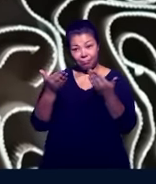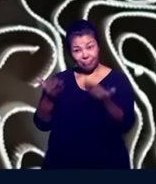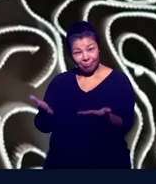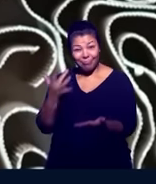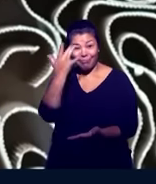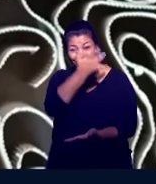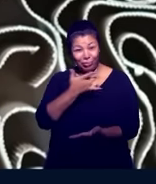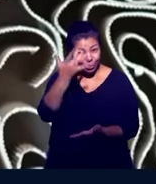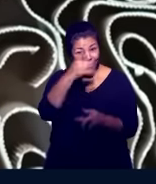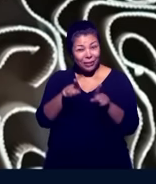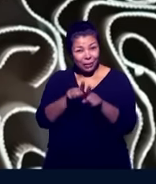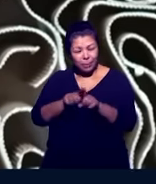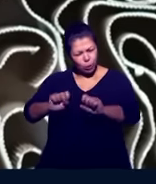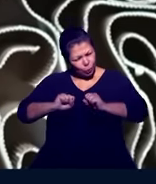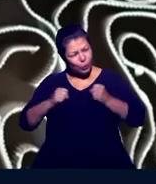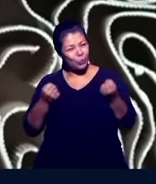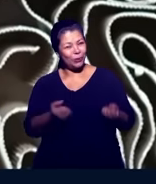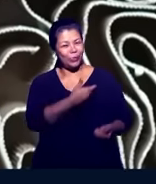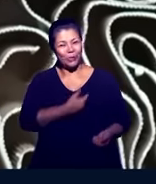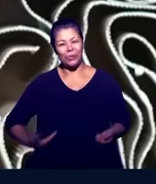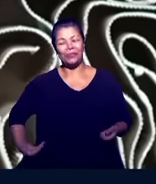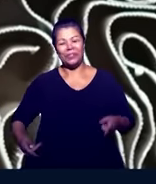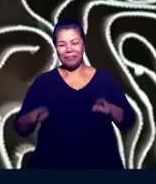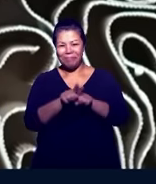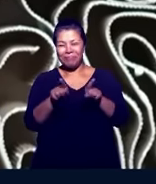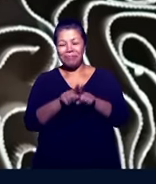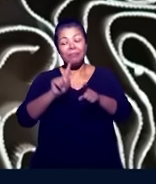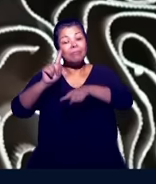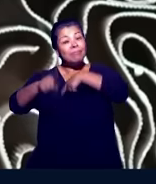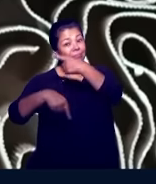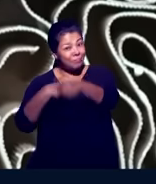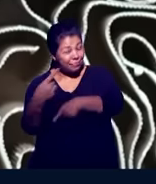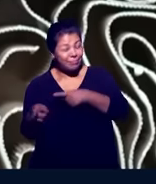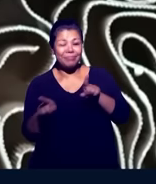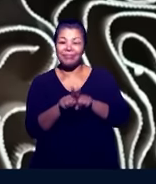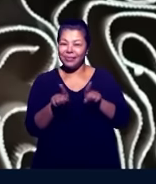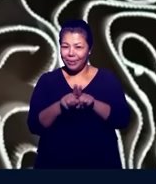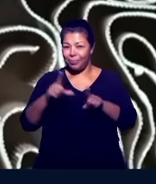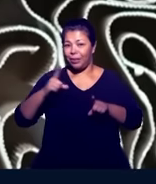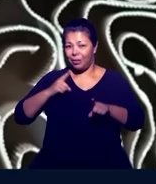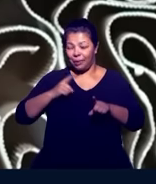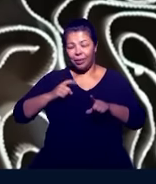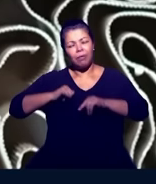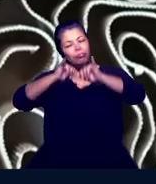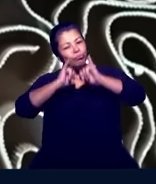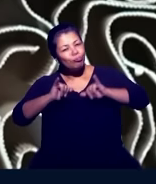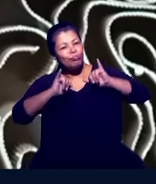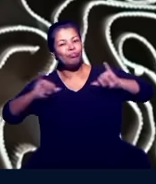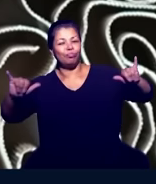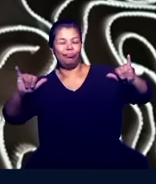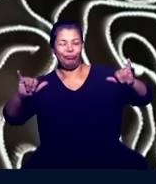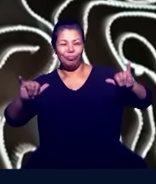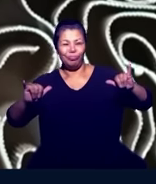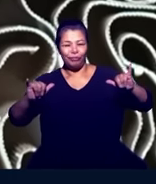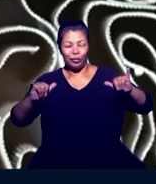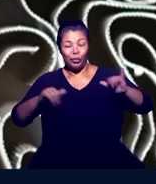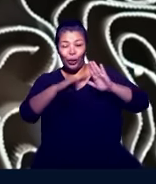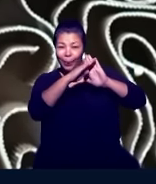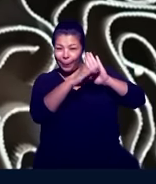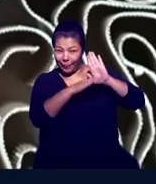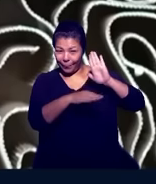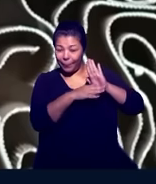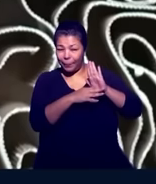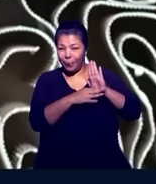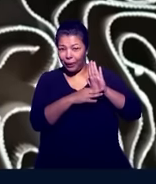esforço pessoal do governo e depois a gente teve a divulgação do plano fiscal que às vezes a gente não percebe fala assim ah mas poderia ser mais